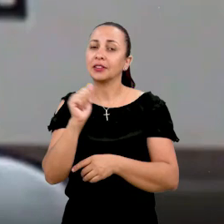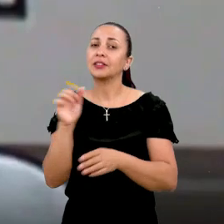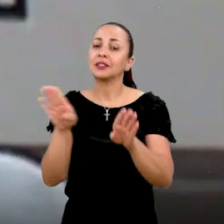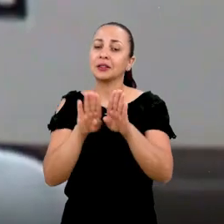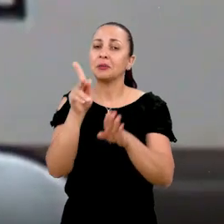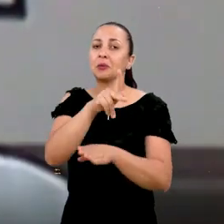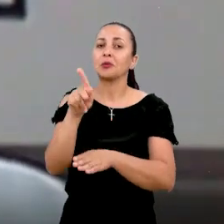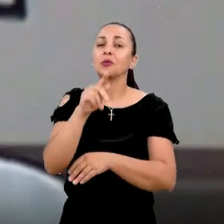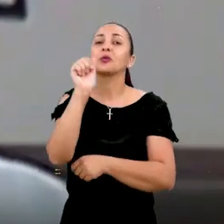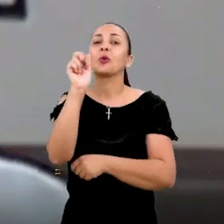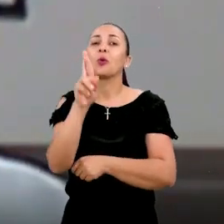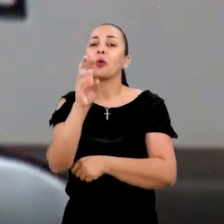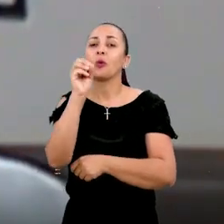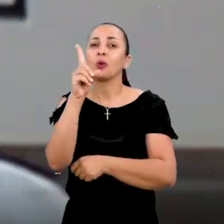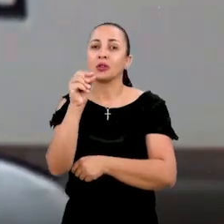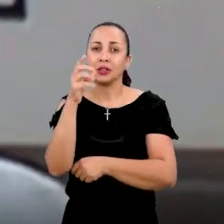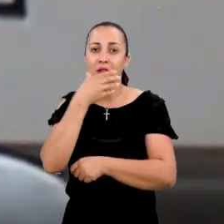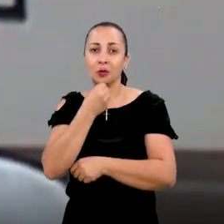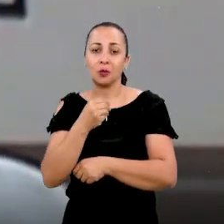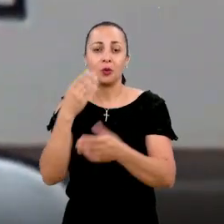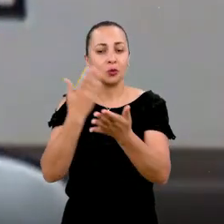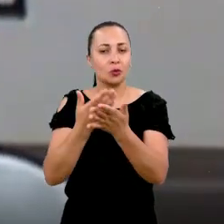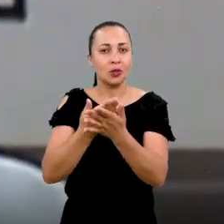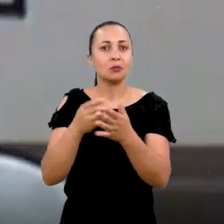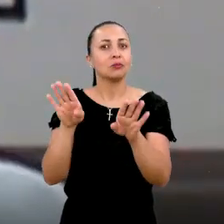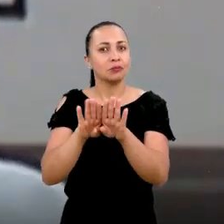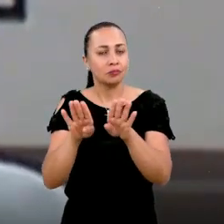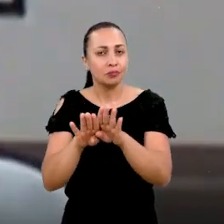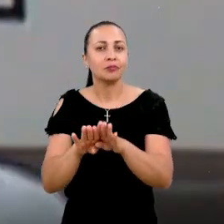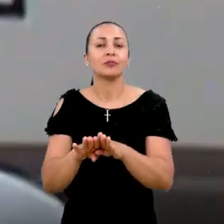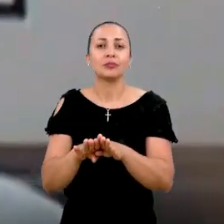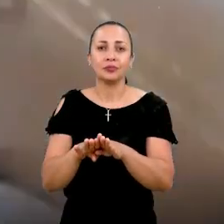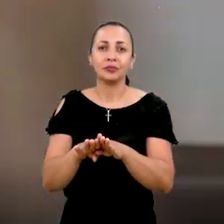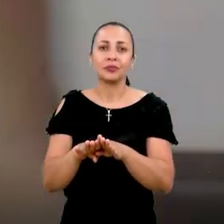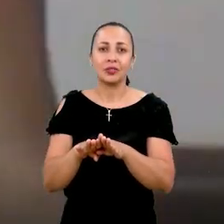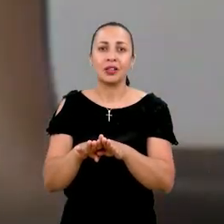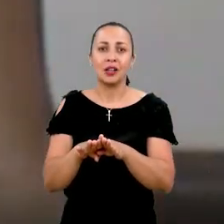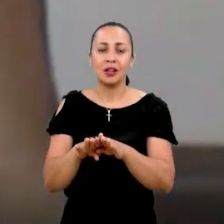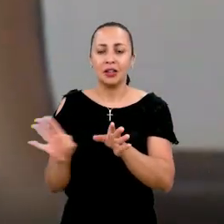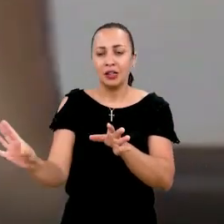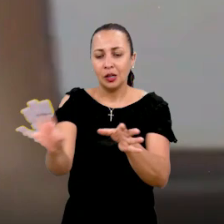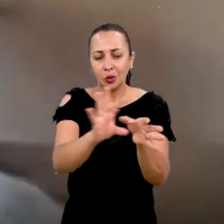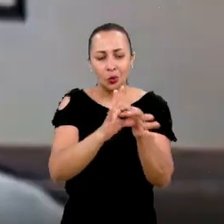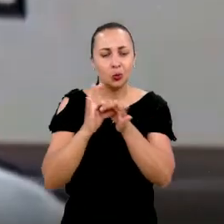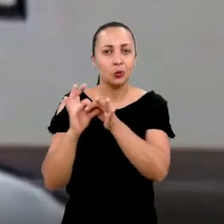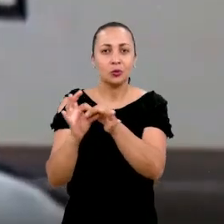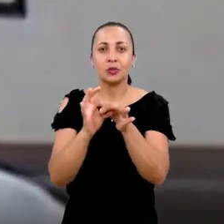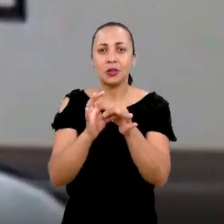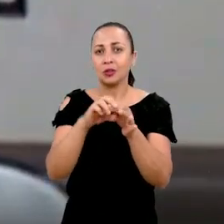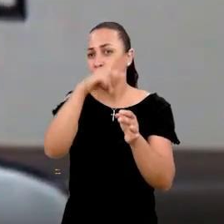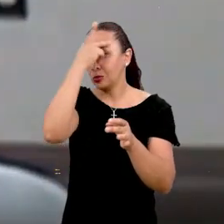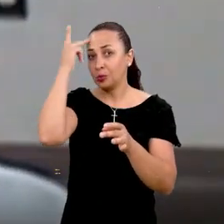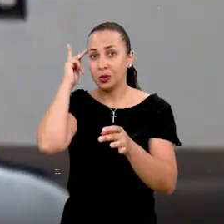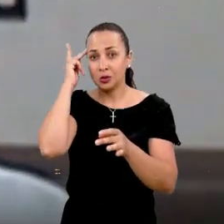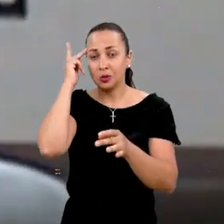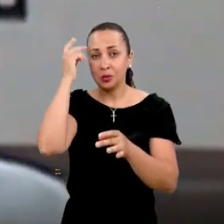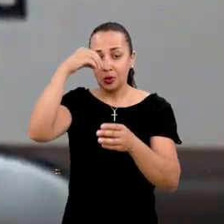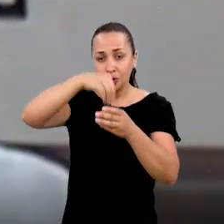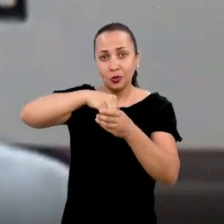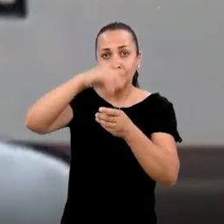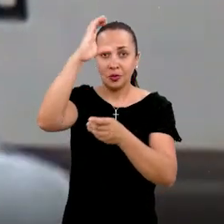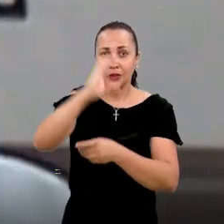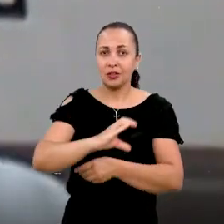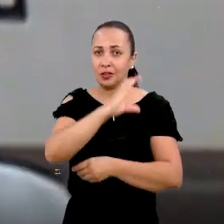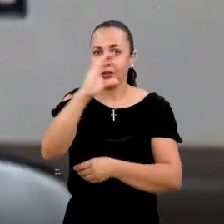pelo professor Rodrigo Coppi Caldeira. Estudamos também a vinculação de membros da